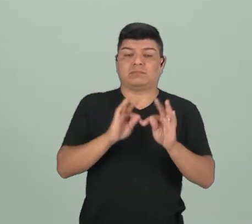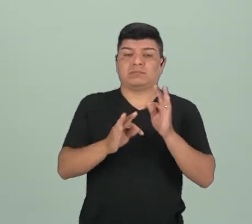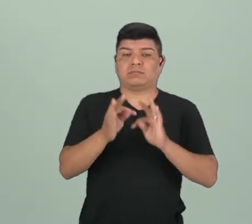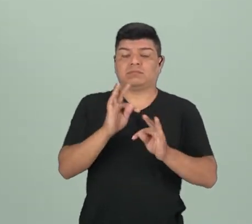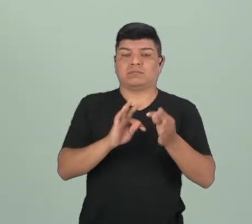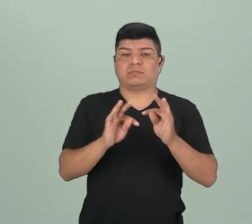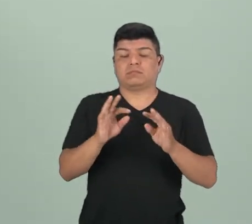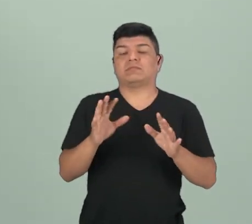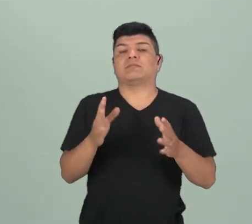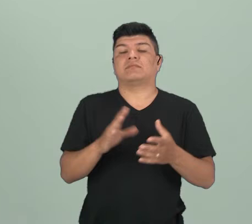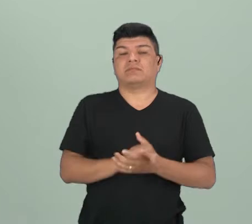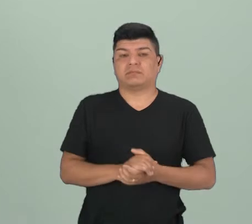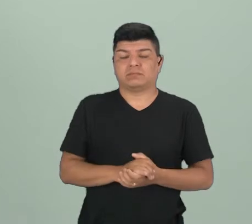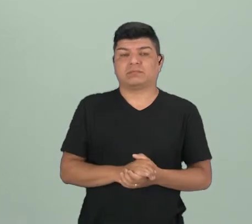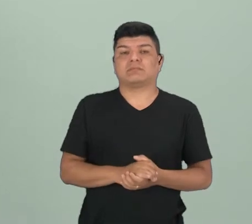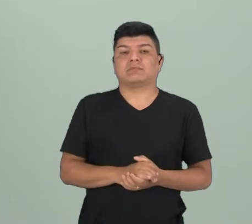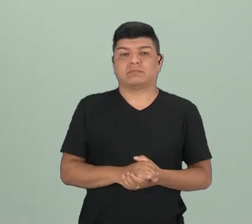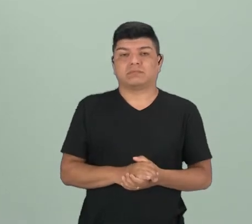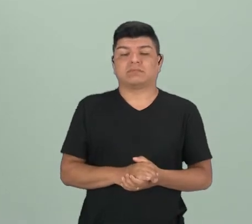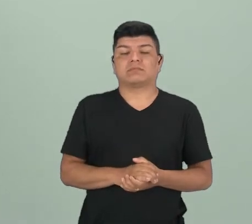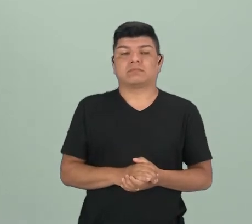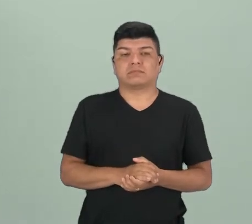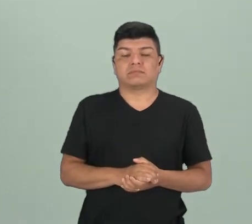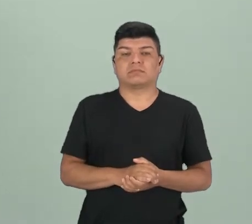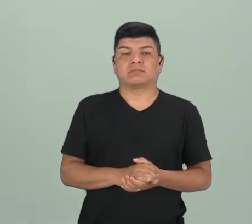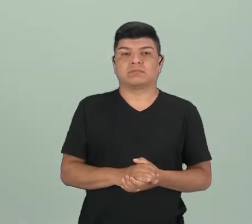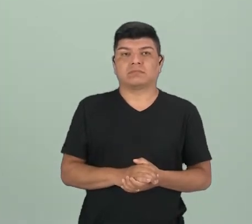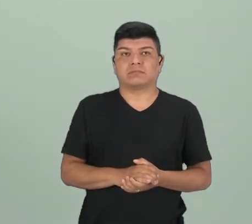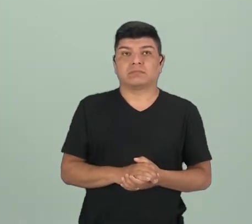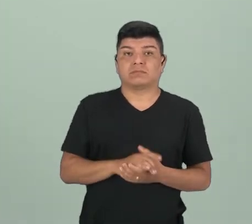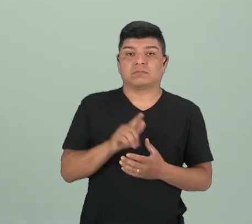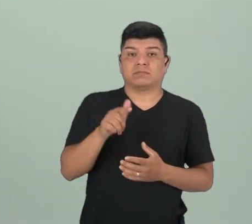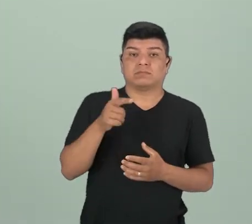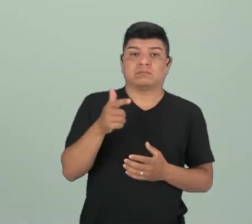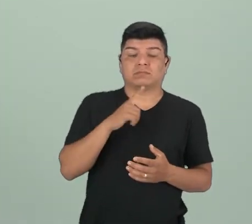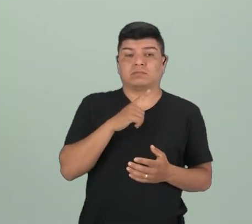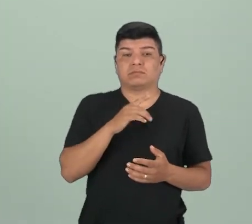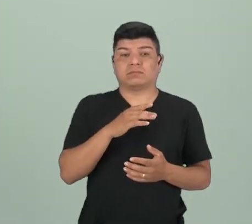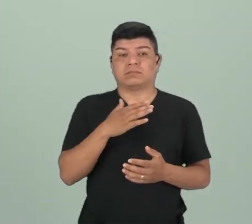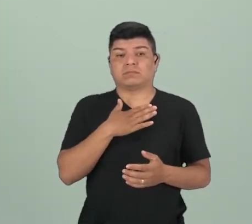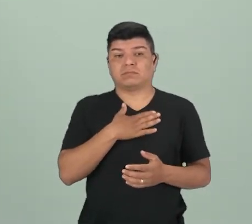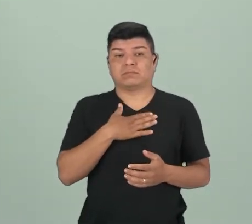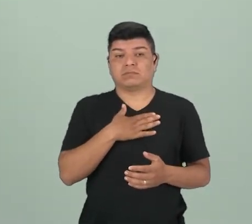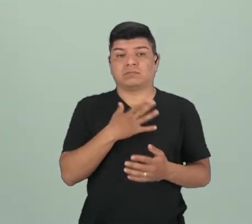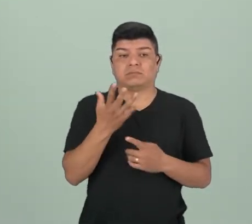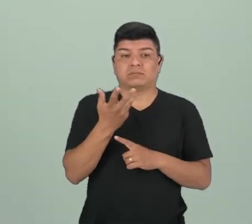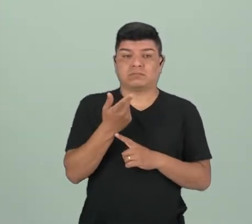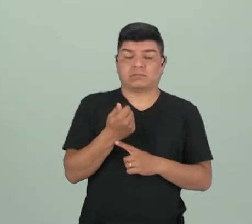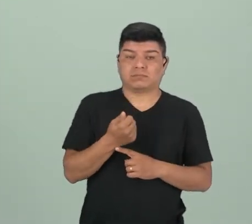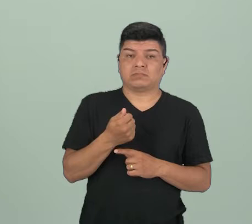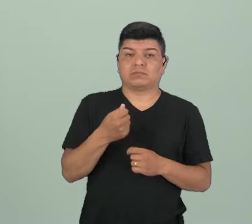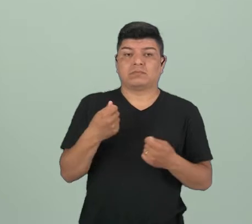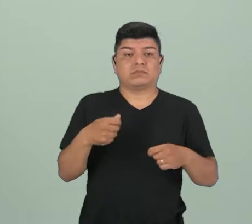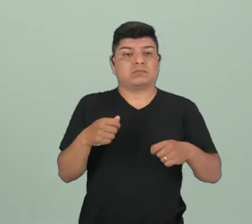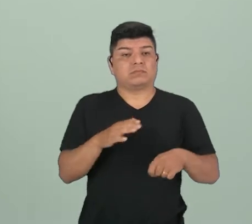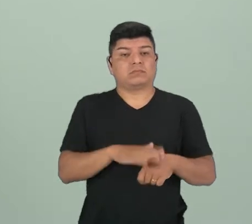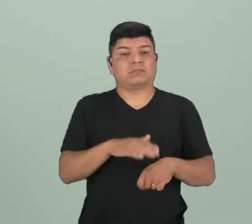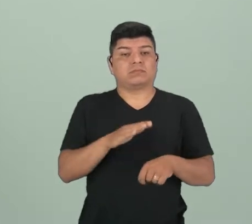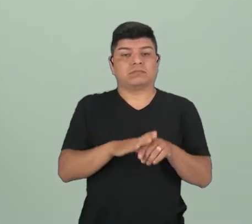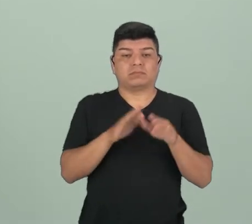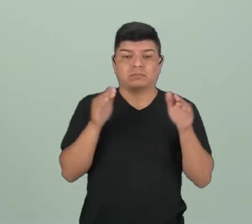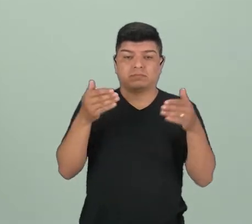funções ou atribuições para esse meio, né, para esse fim. Ou tem gente que gosta mais das artes, né, então prefere algo mais